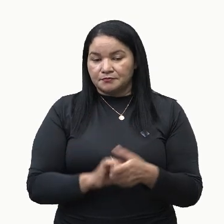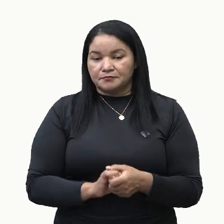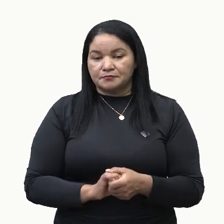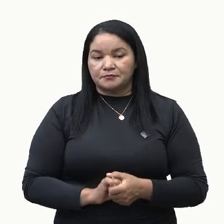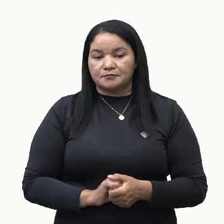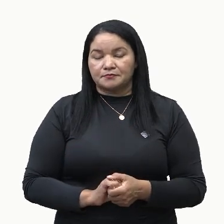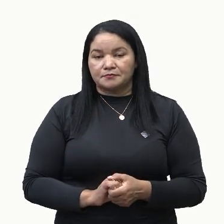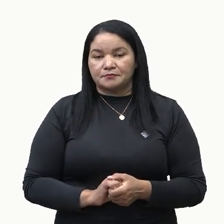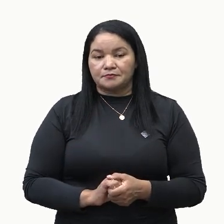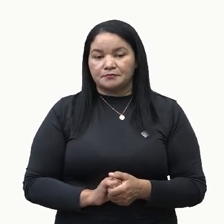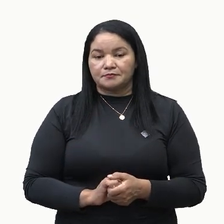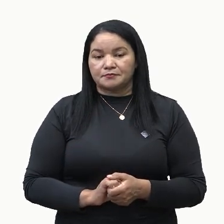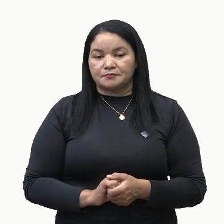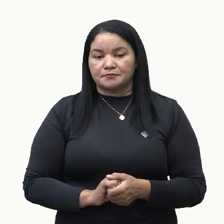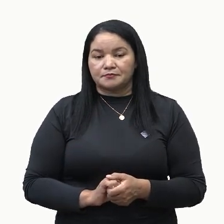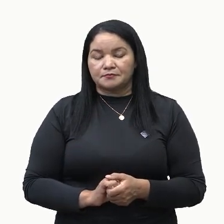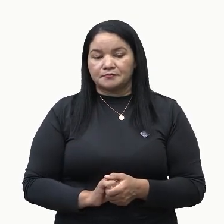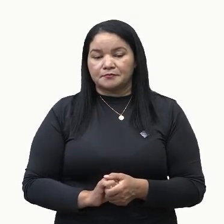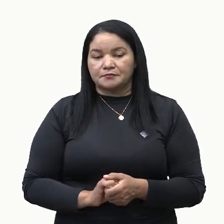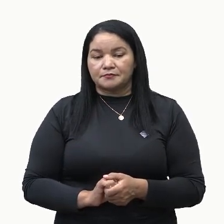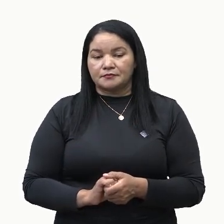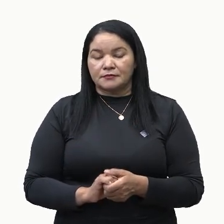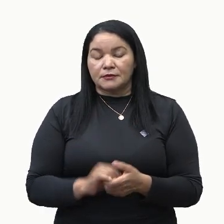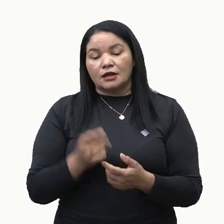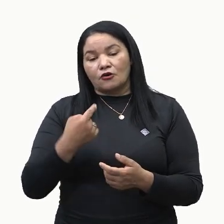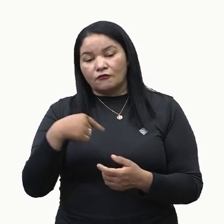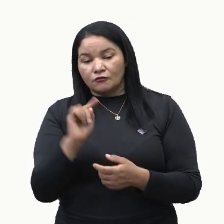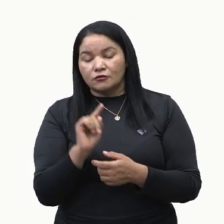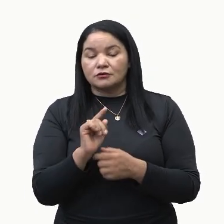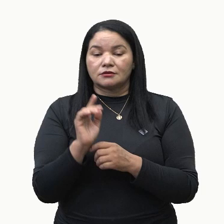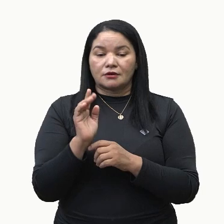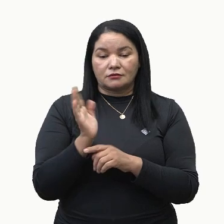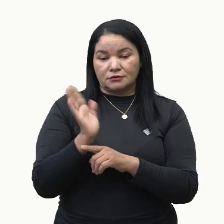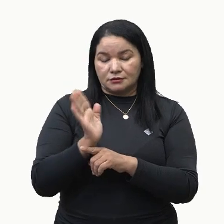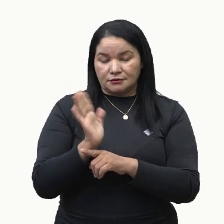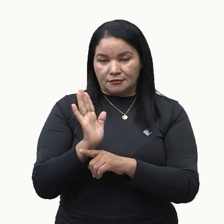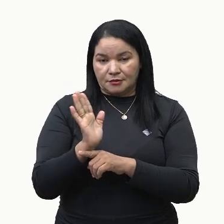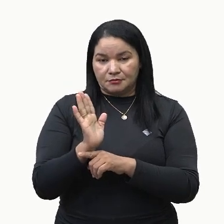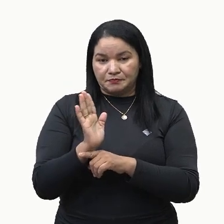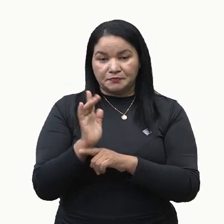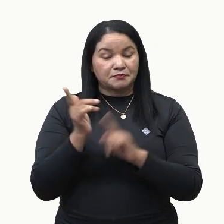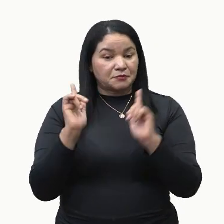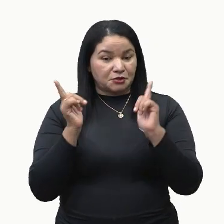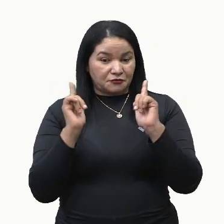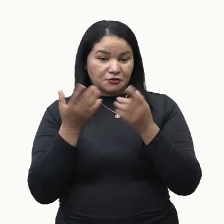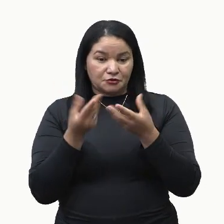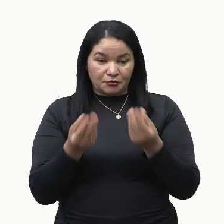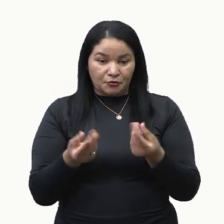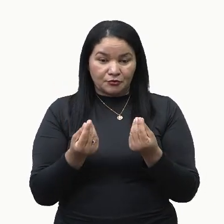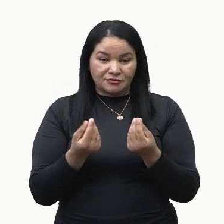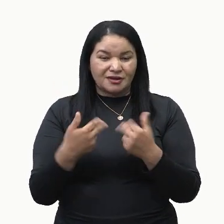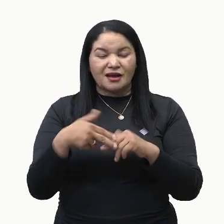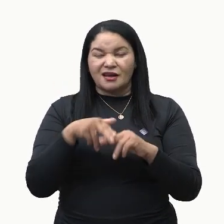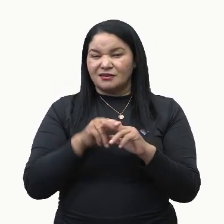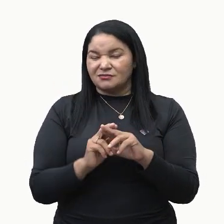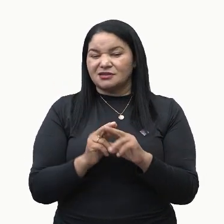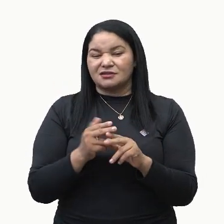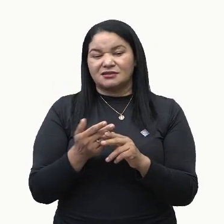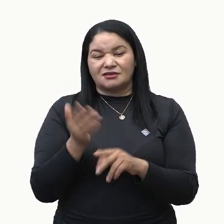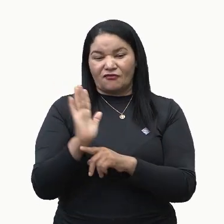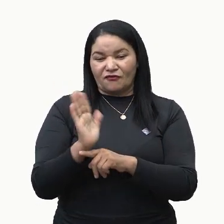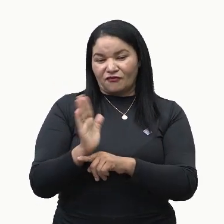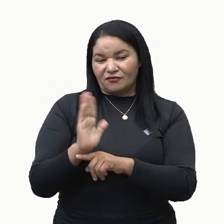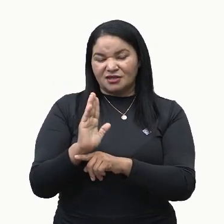lá. Eu fui ao cinema e me diverti muito, apesar do filme ser